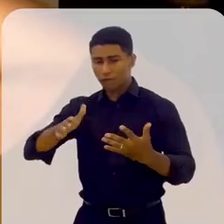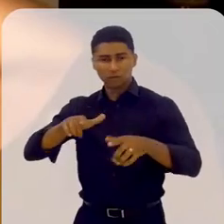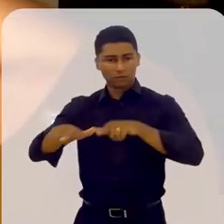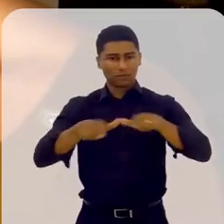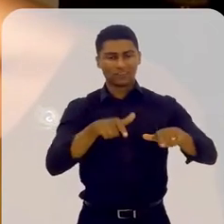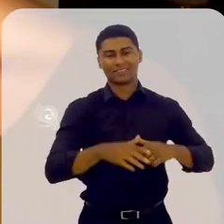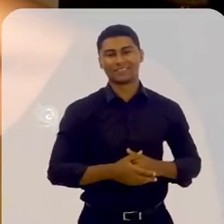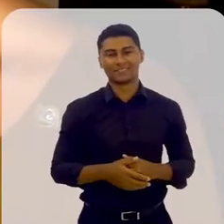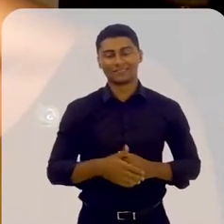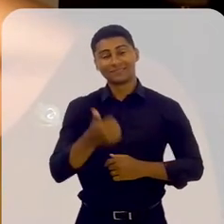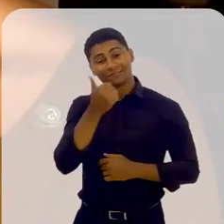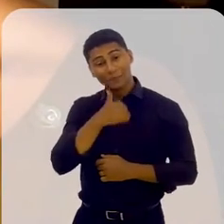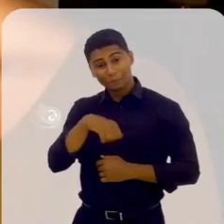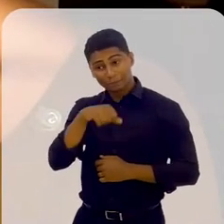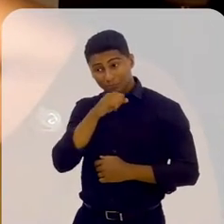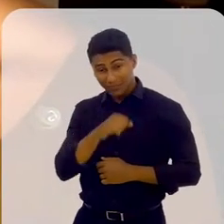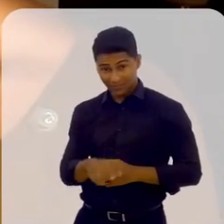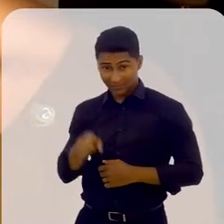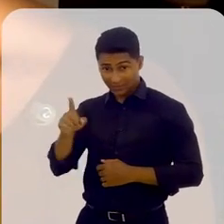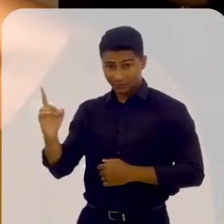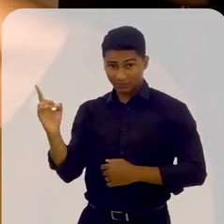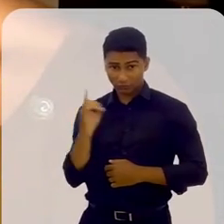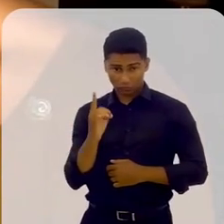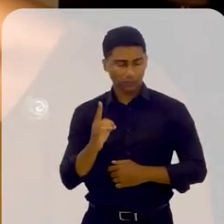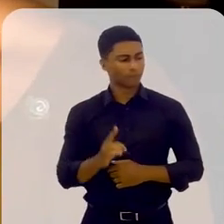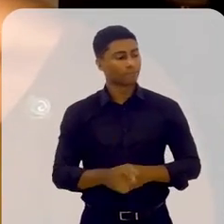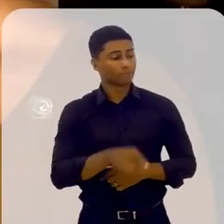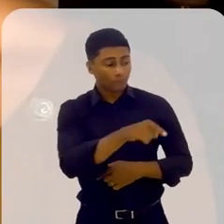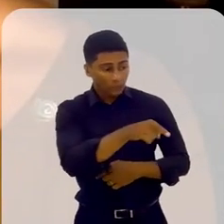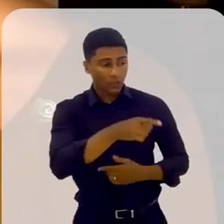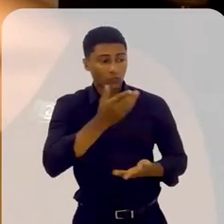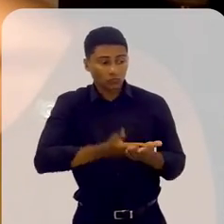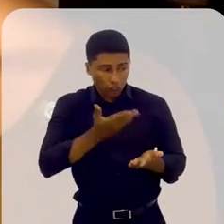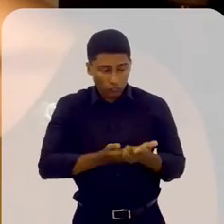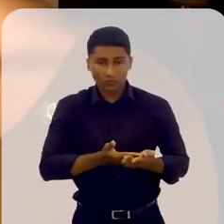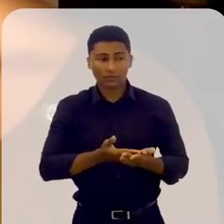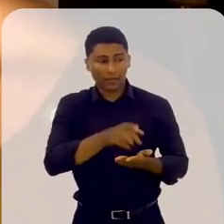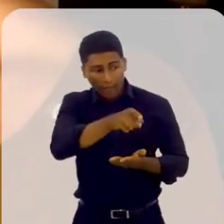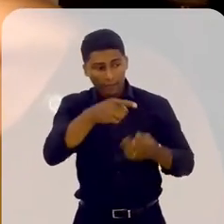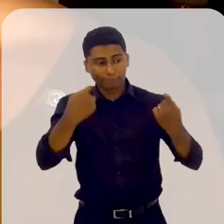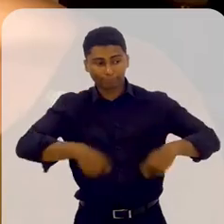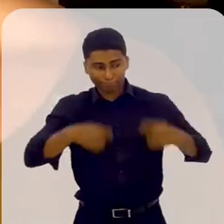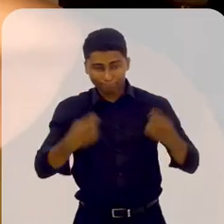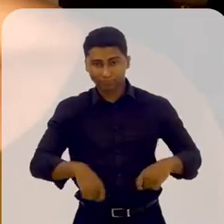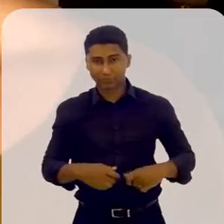mãe, felizmente, me botou para estudar uma série de coisas. Então,